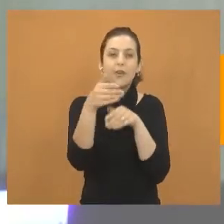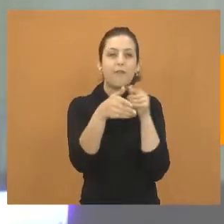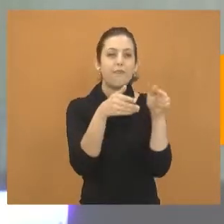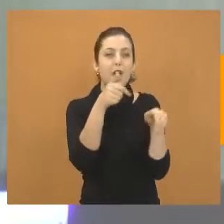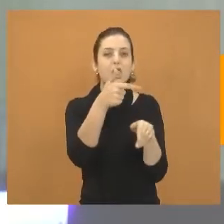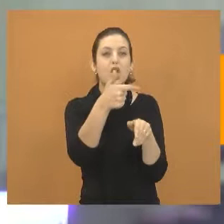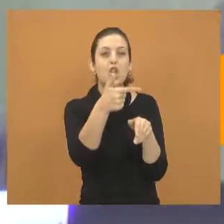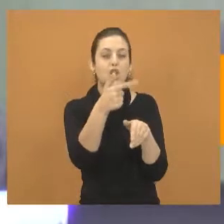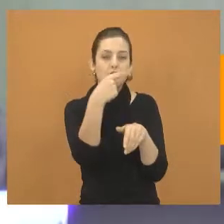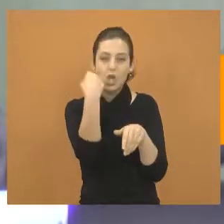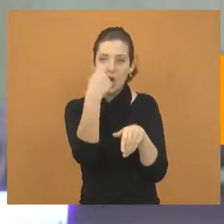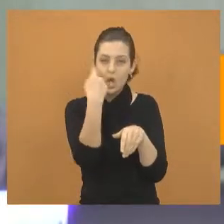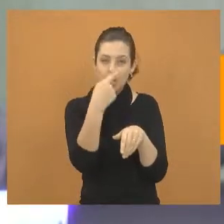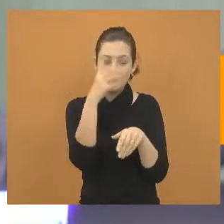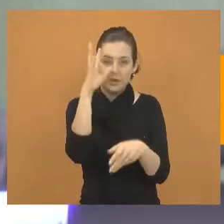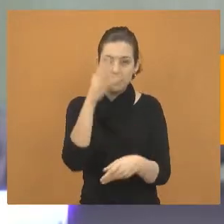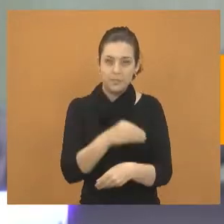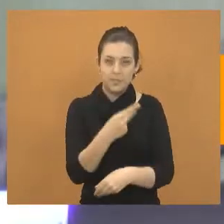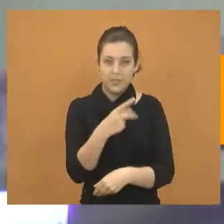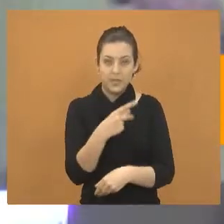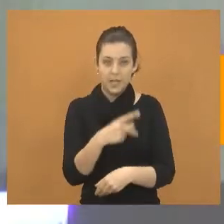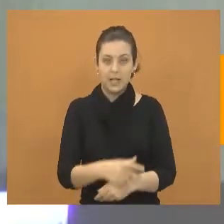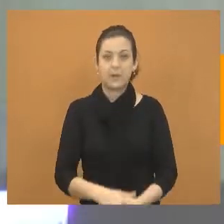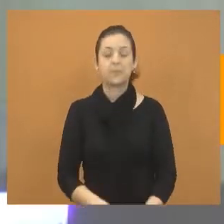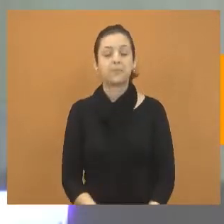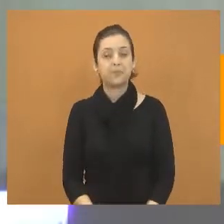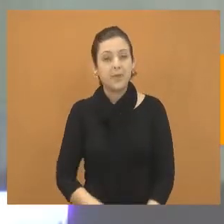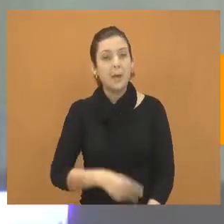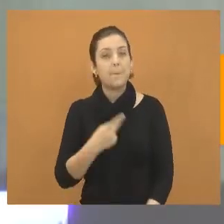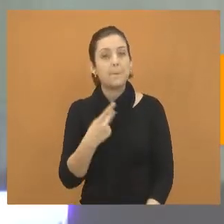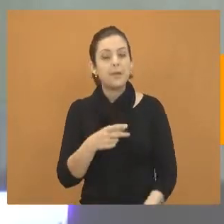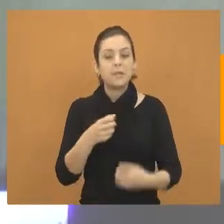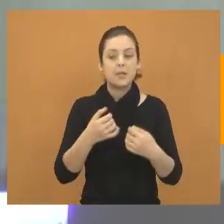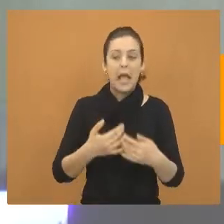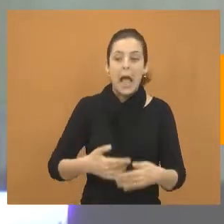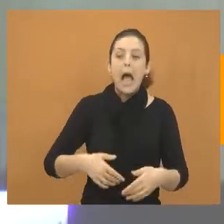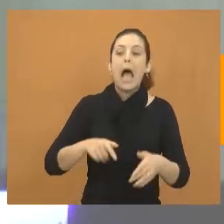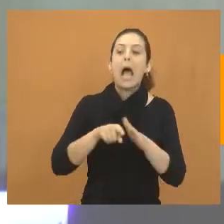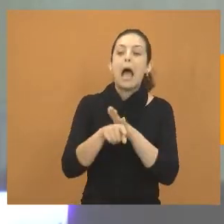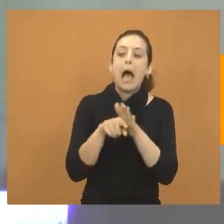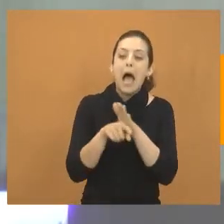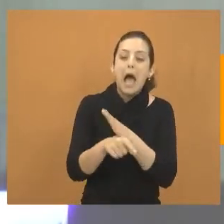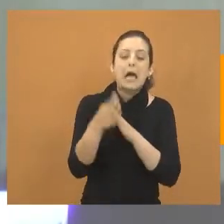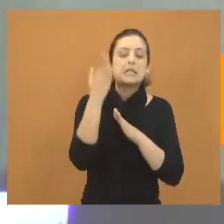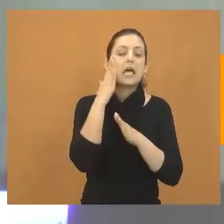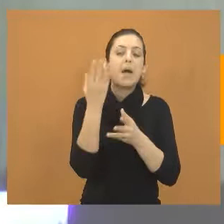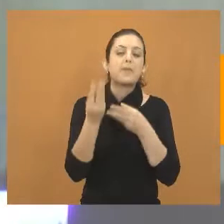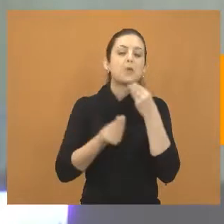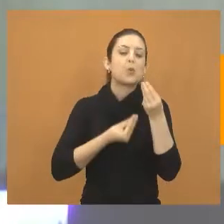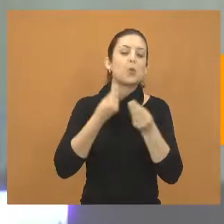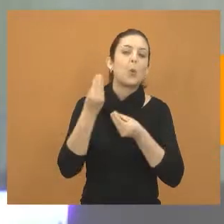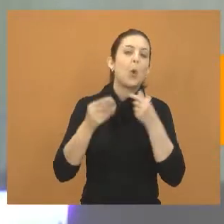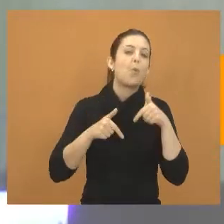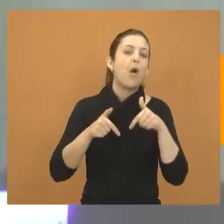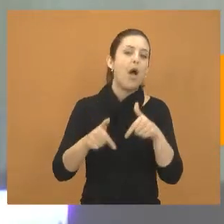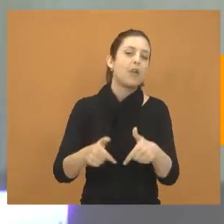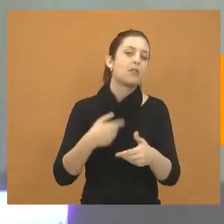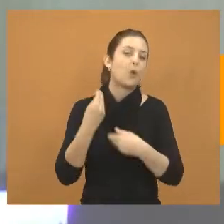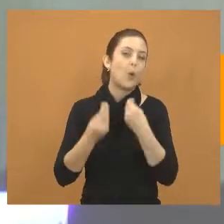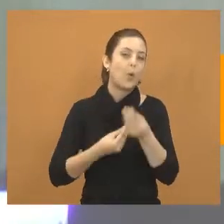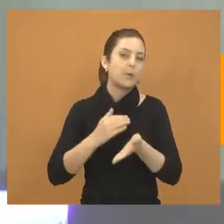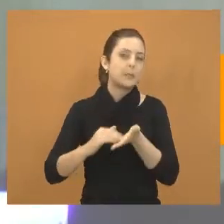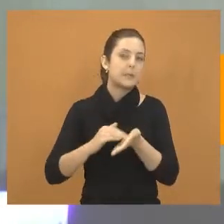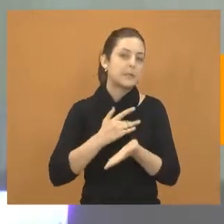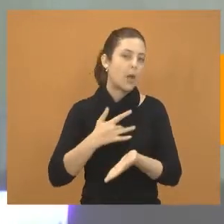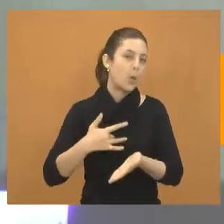12 horas e a resolutividade delas, para justamente nortear as futuras ações a serem implementadas na